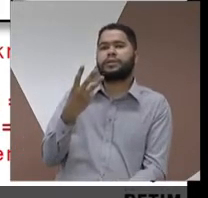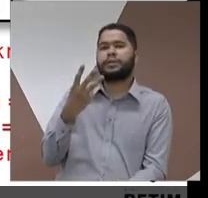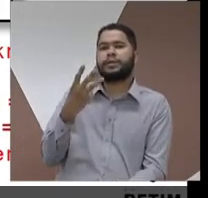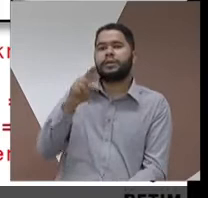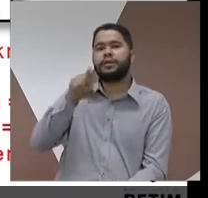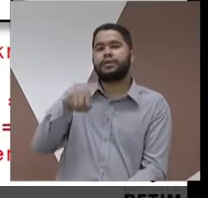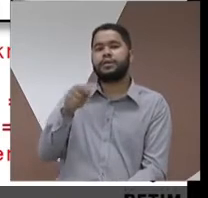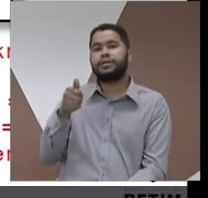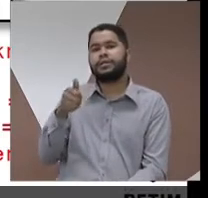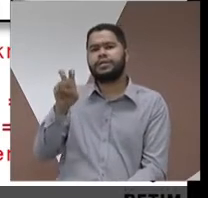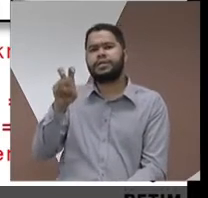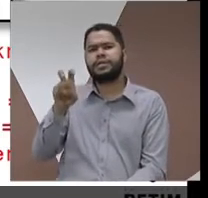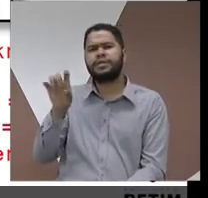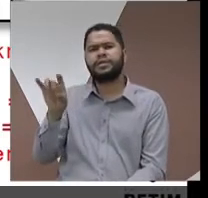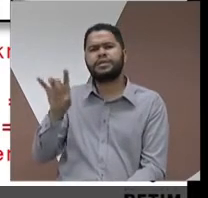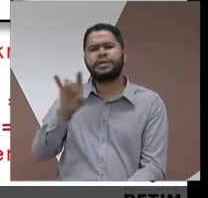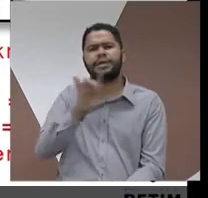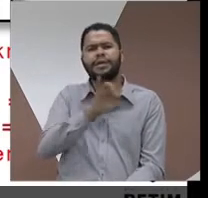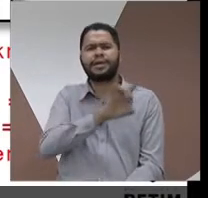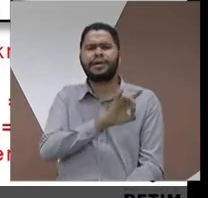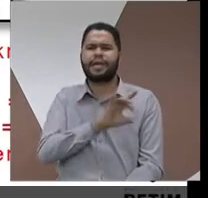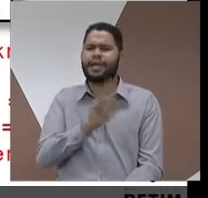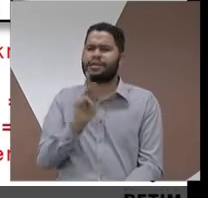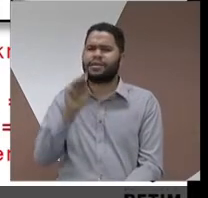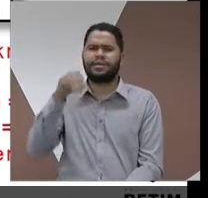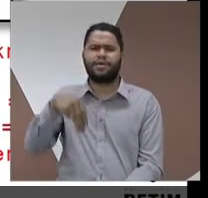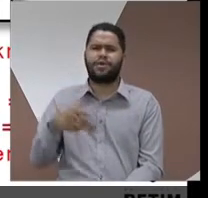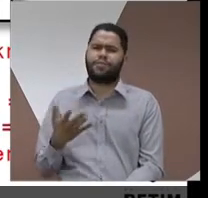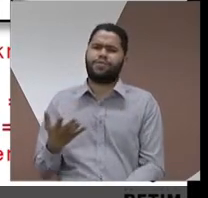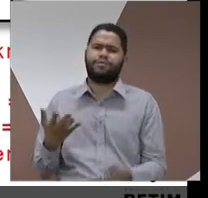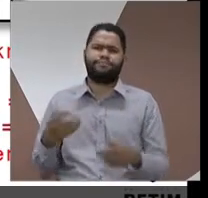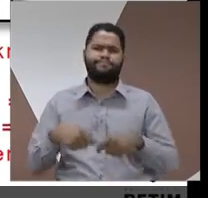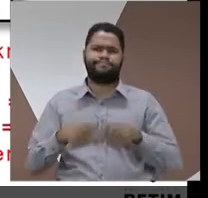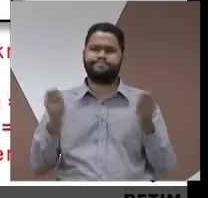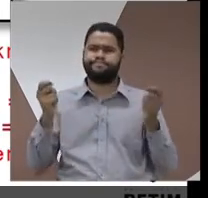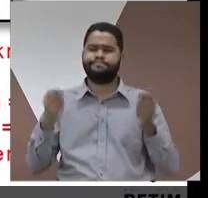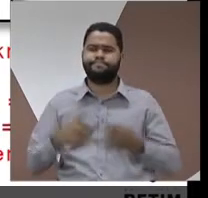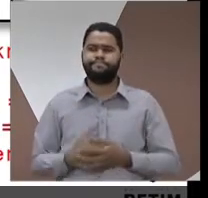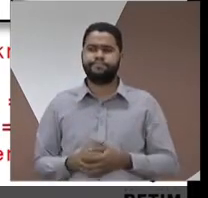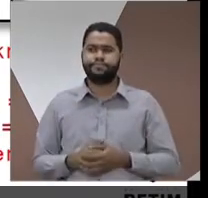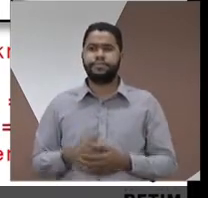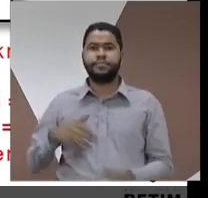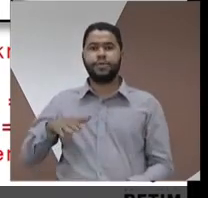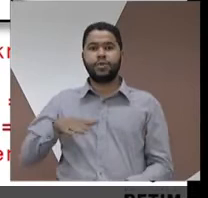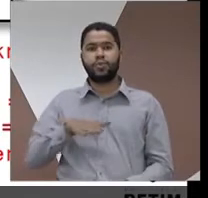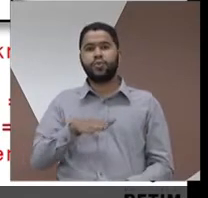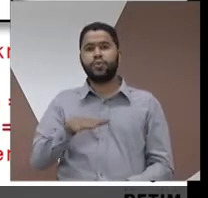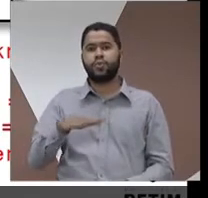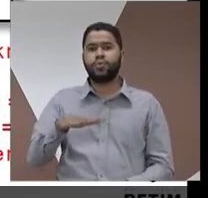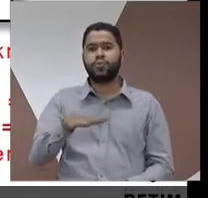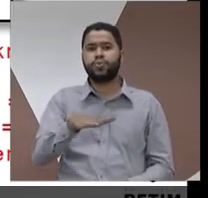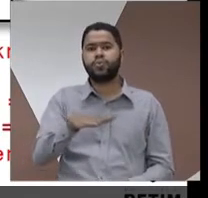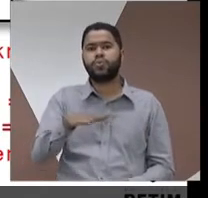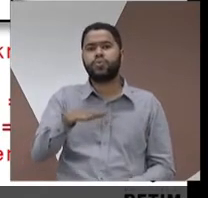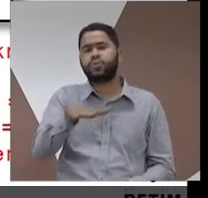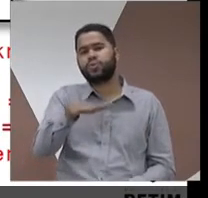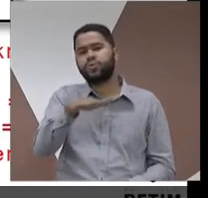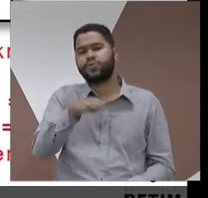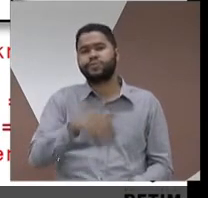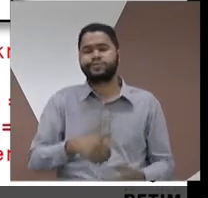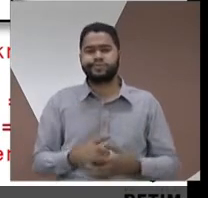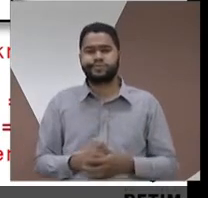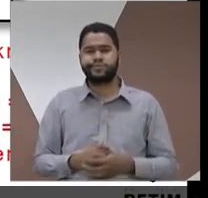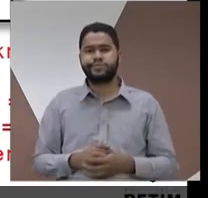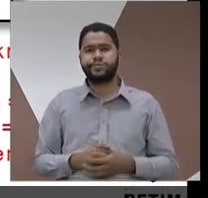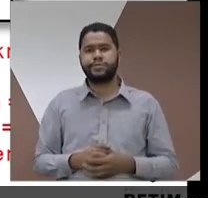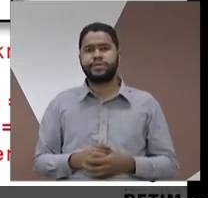R$ 3,15 por quilômetro rodado. Atravessaria a região metropolitana, o rodoanel,